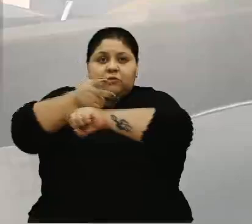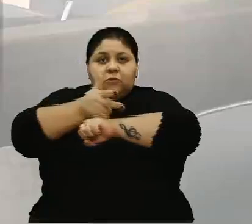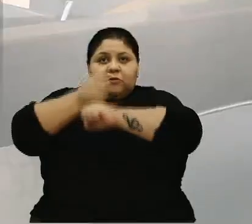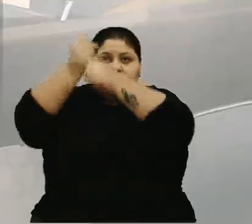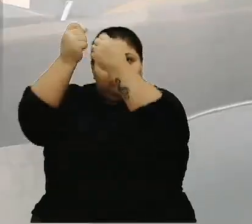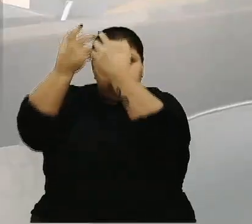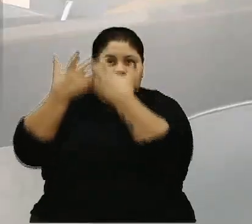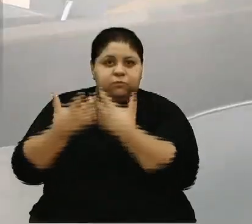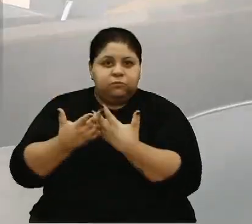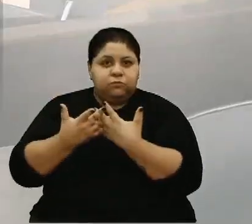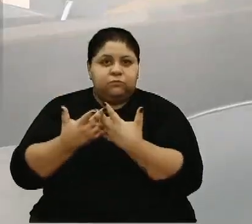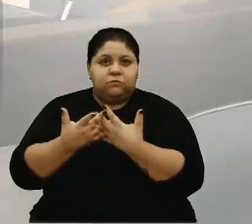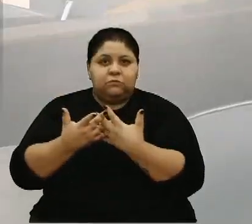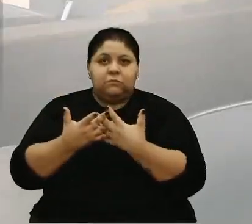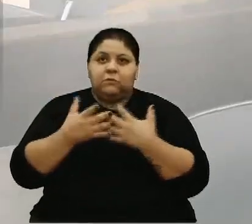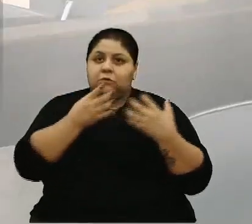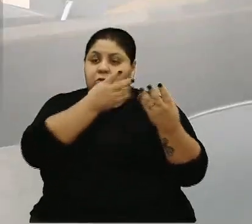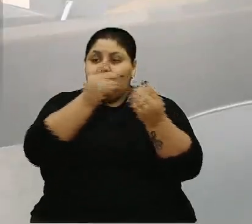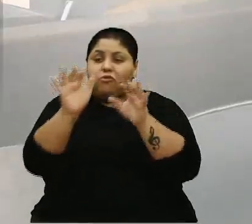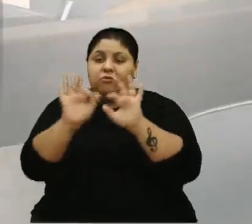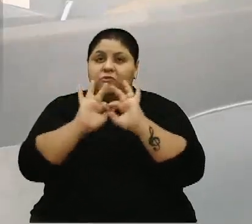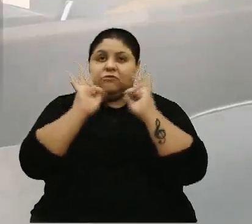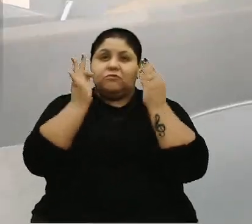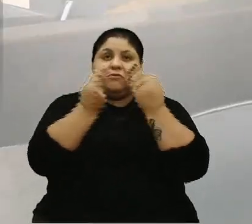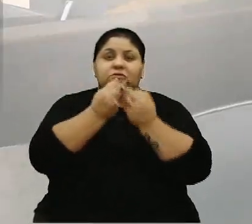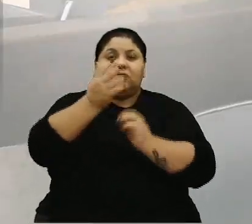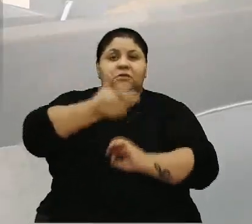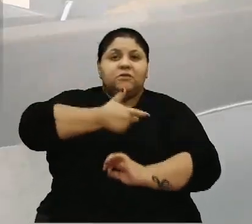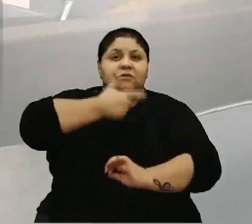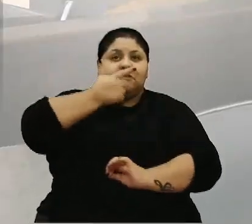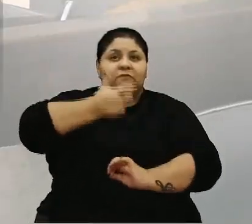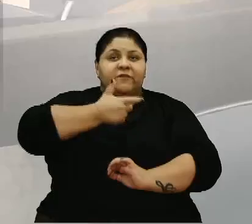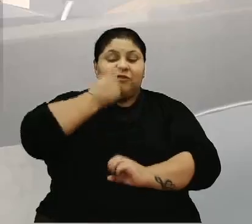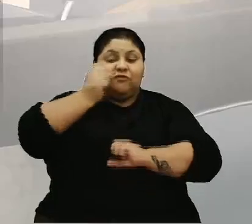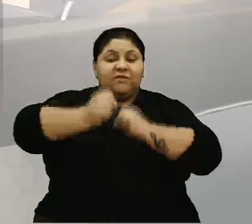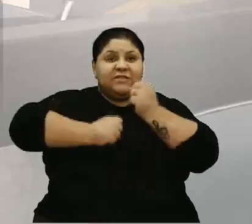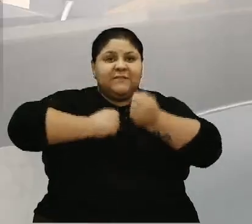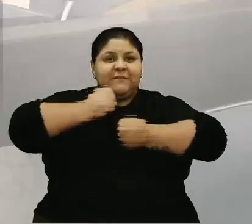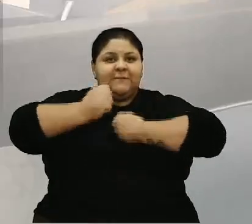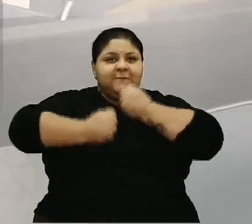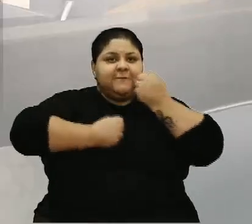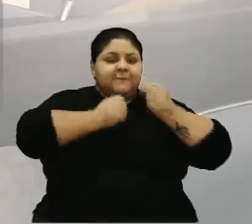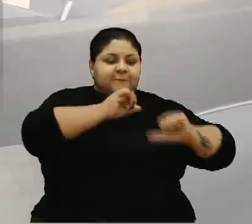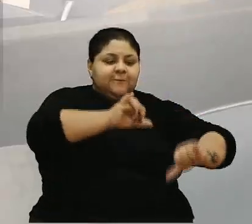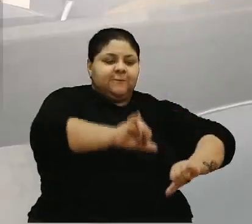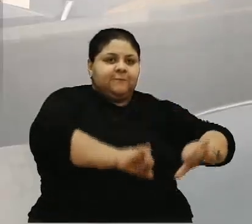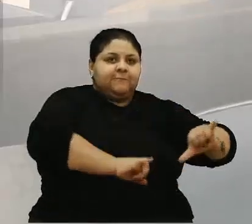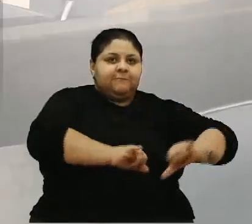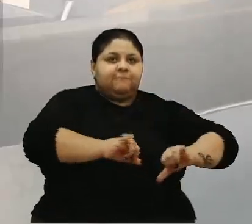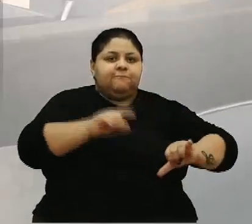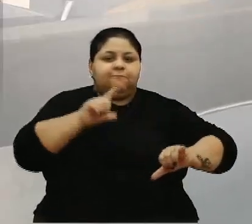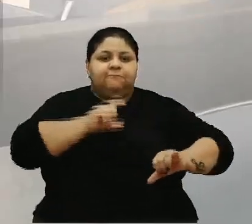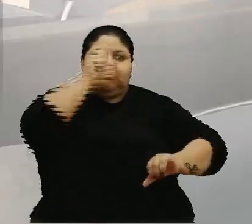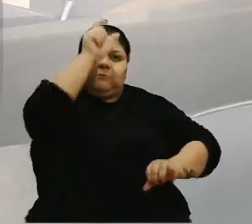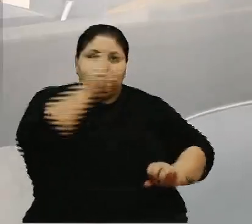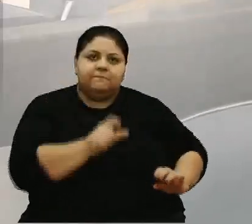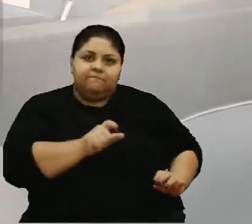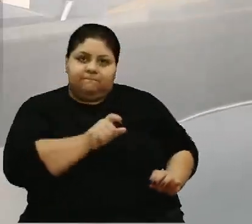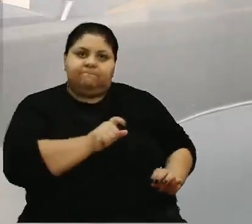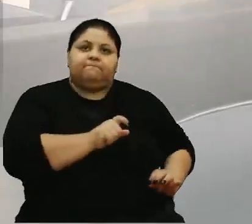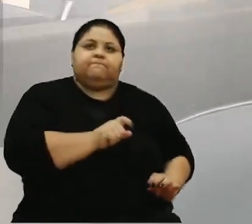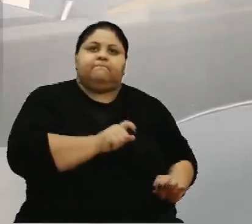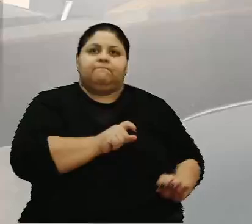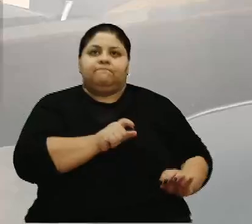retratando muitas famílias falando do desespero, do sofrimento de ter uma pessoa